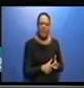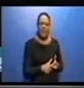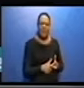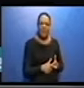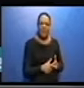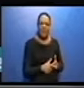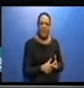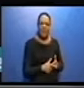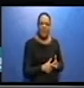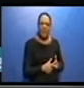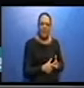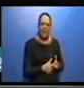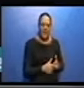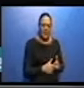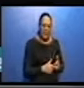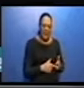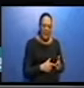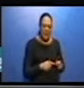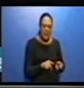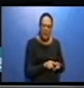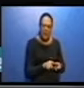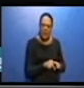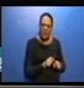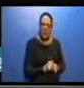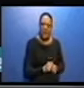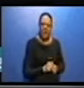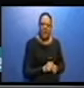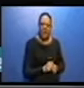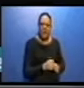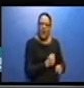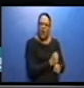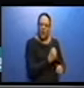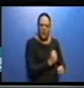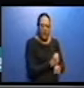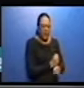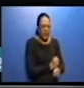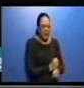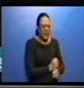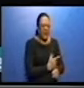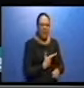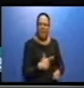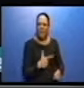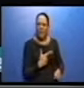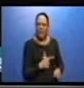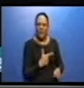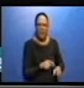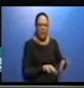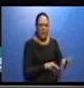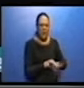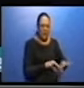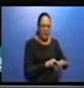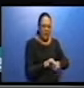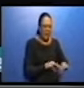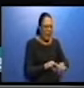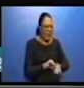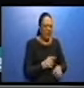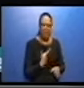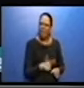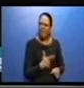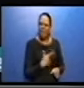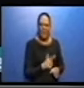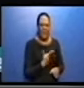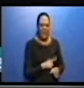a insuficiência, né, da infraestrutura urbana em razão aí da falta desse planejamento, né? As cidades não estavam preparadas